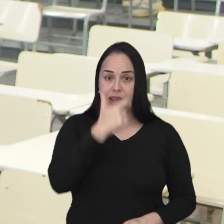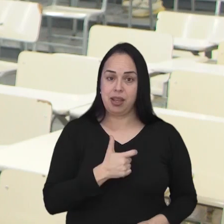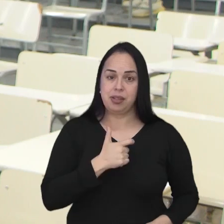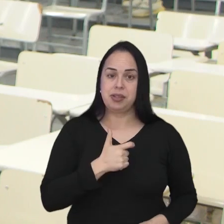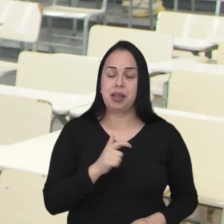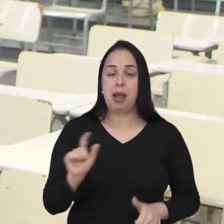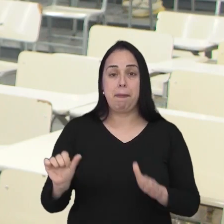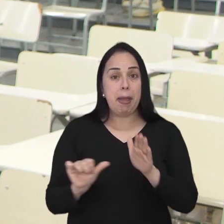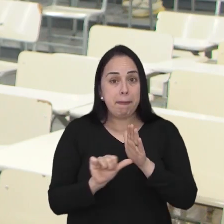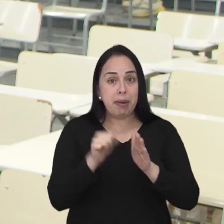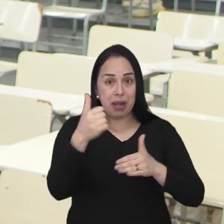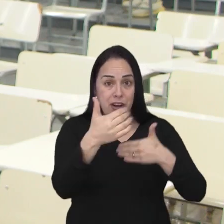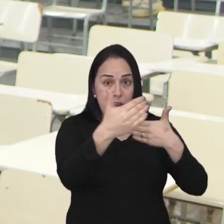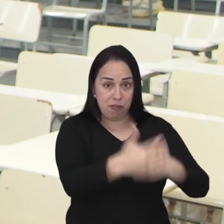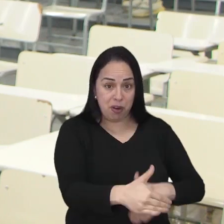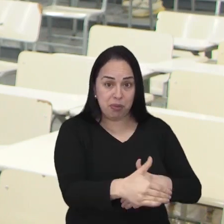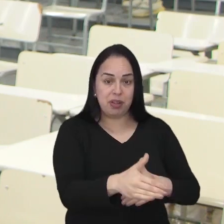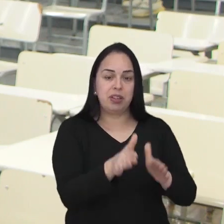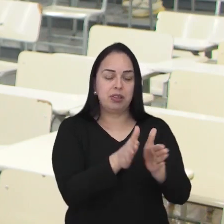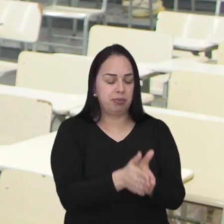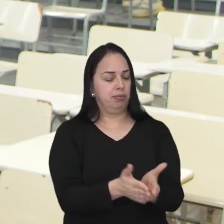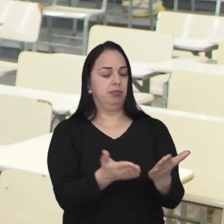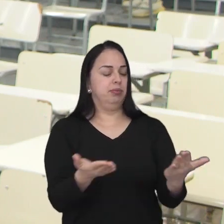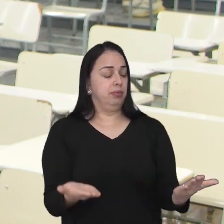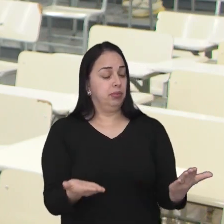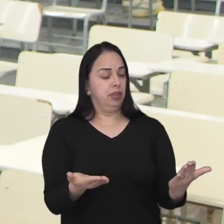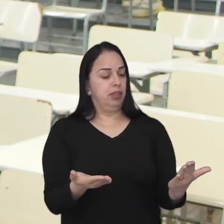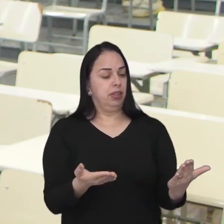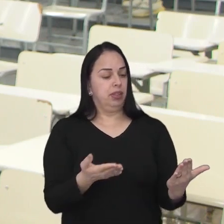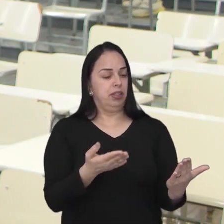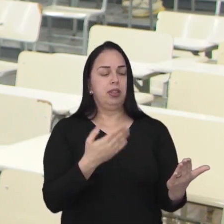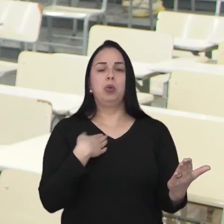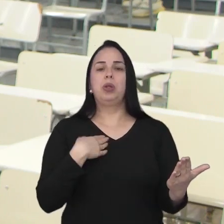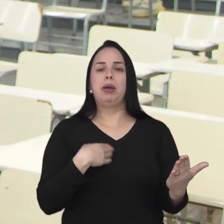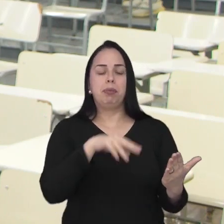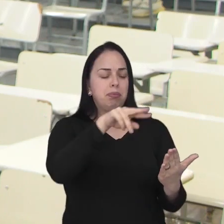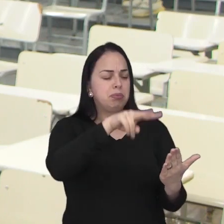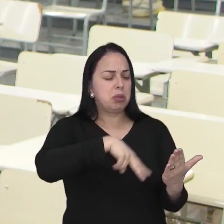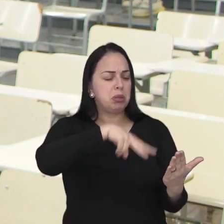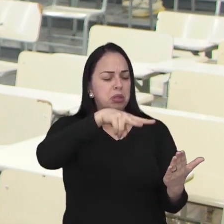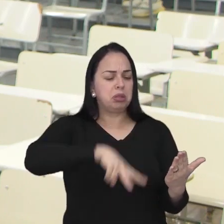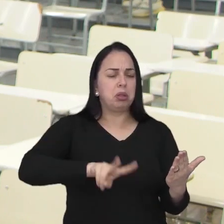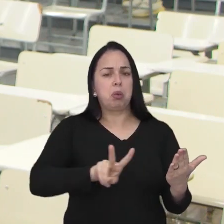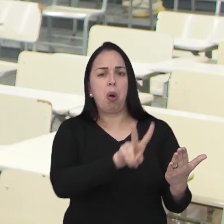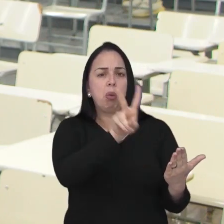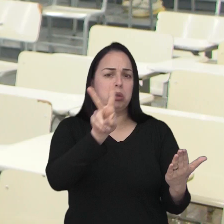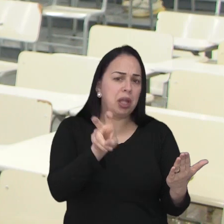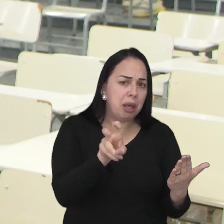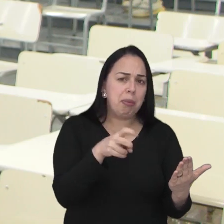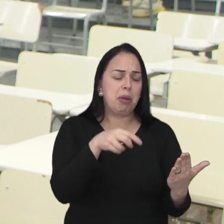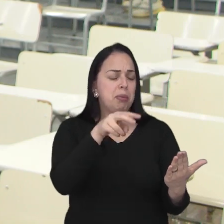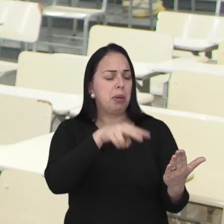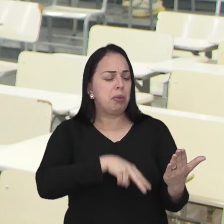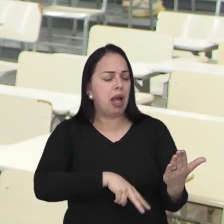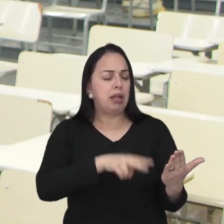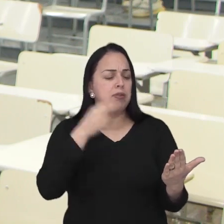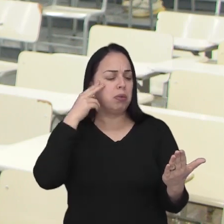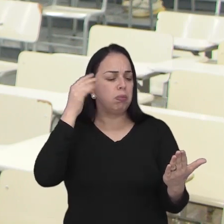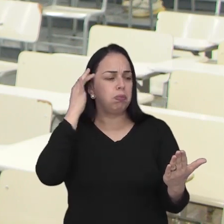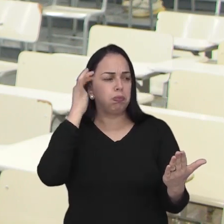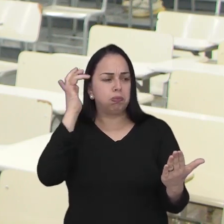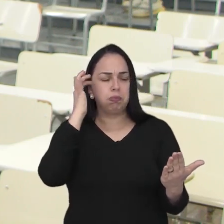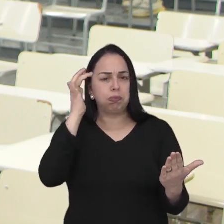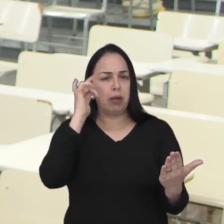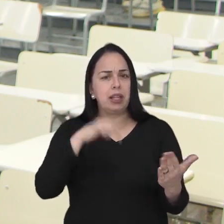No meu caso, por exemplo, na primeira prova, no primeiro dia do Enem, eu gosto de abrir, ver o tema da redação e já ir pensando, o repertório que eu vou usar, argumento que eu vou usar, enfim, já